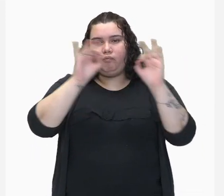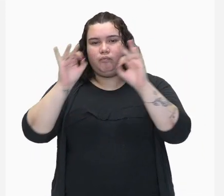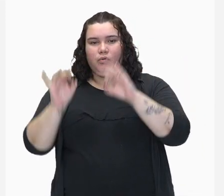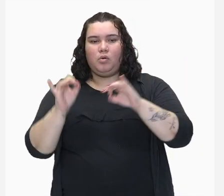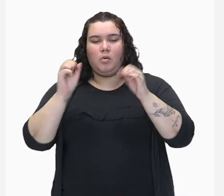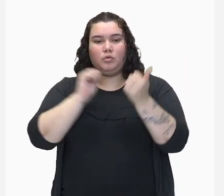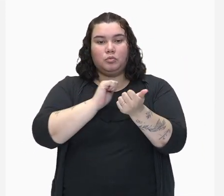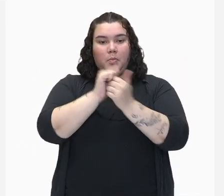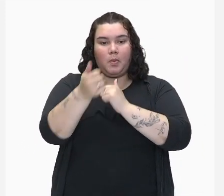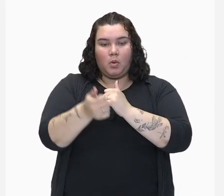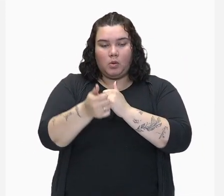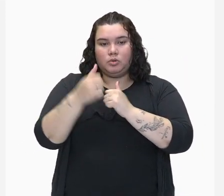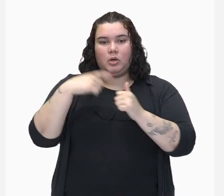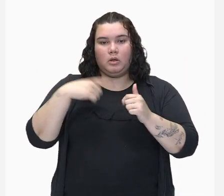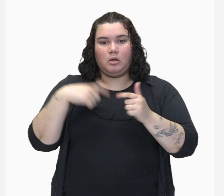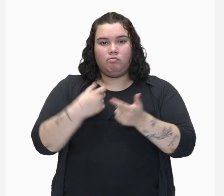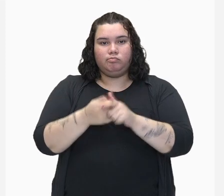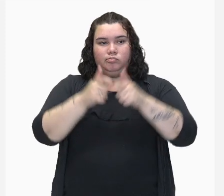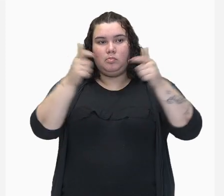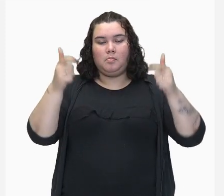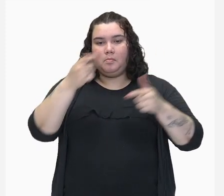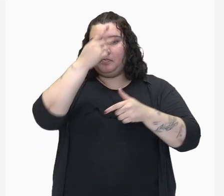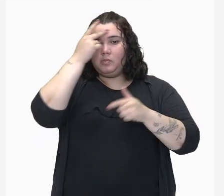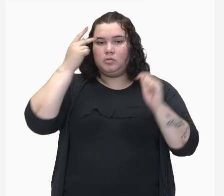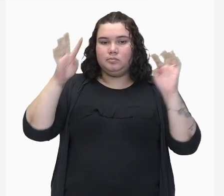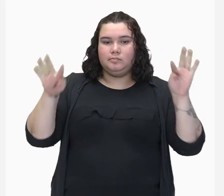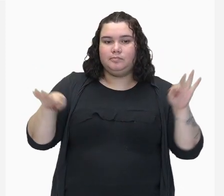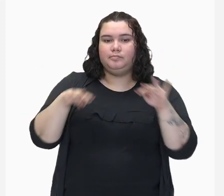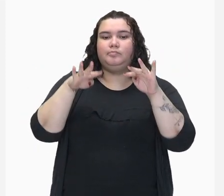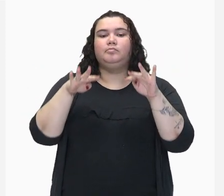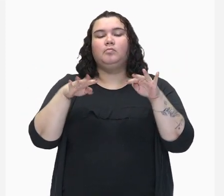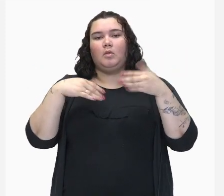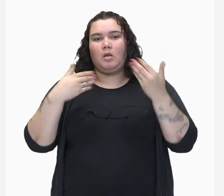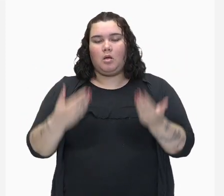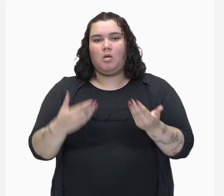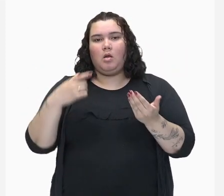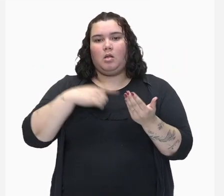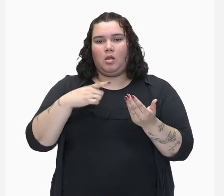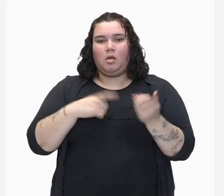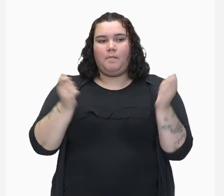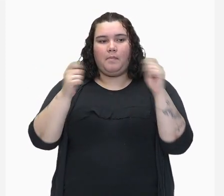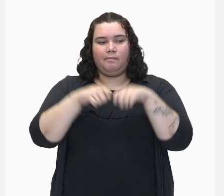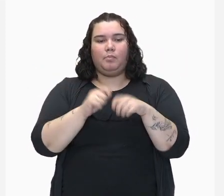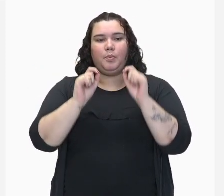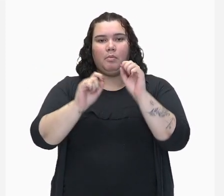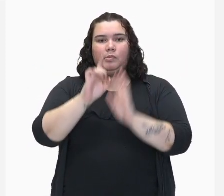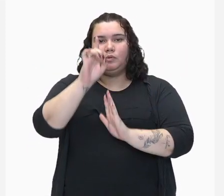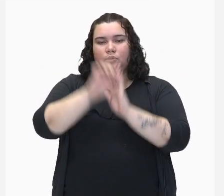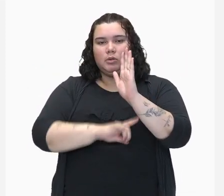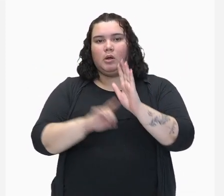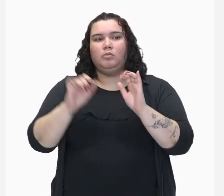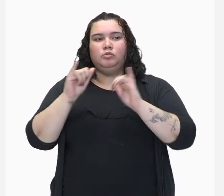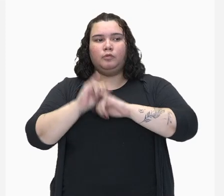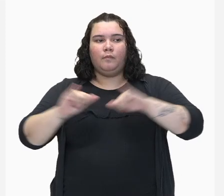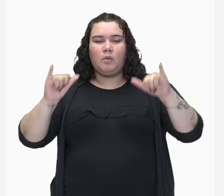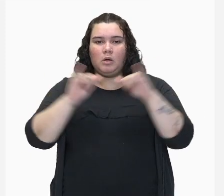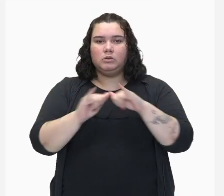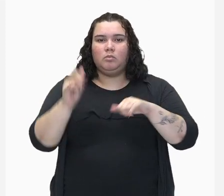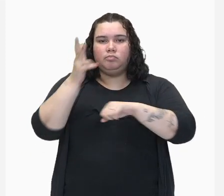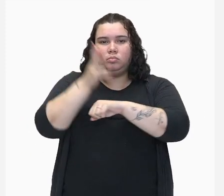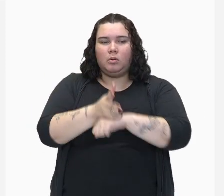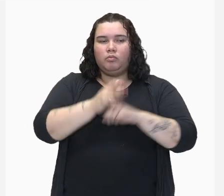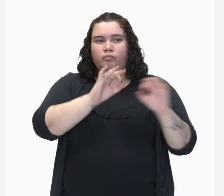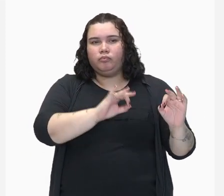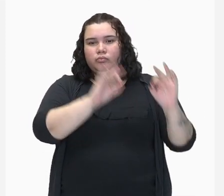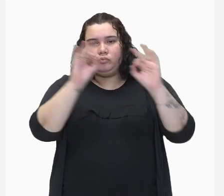audiência, fazendo com que a mídia invista fortemente em direitos de transmissão. Então, quando a